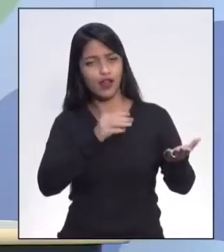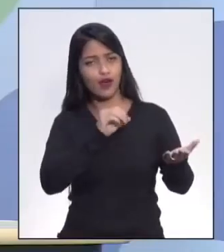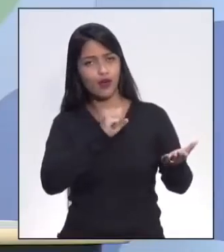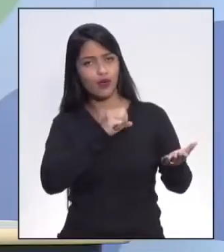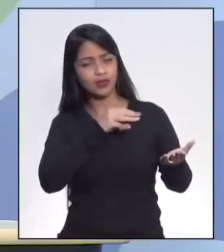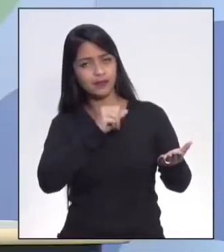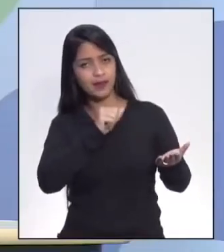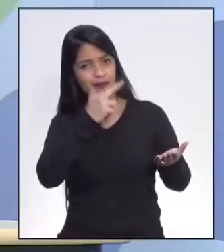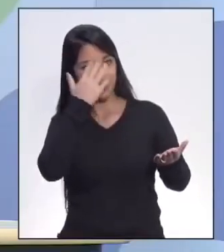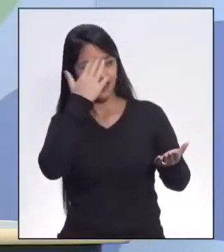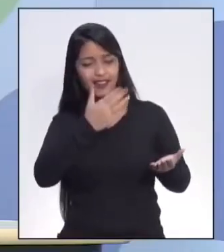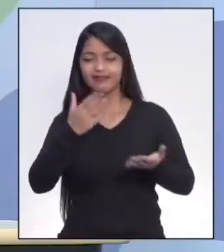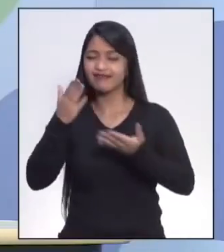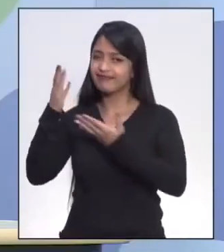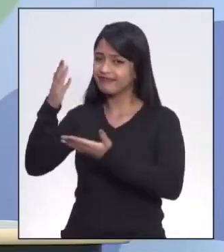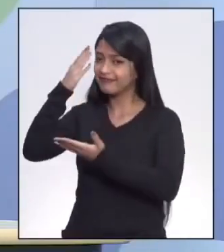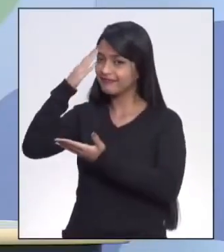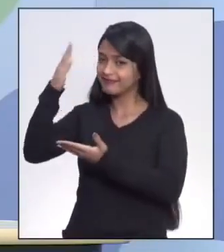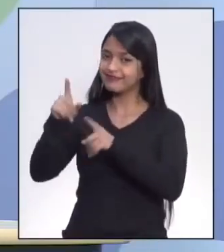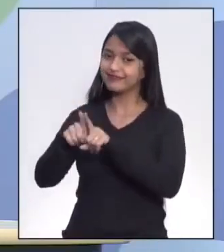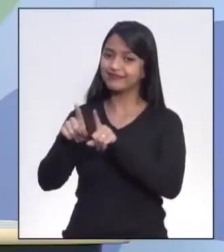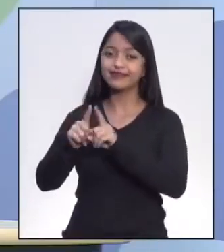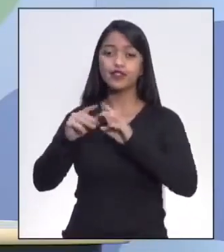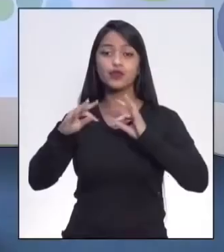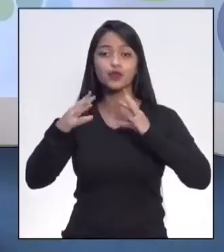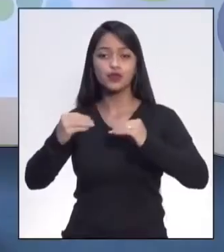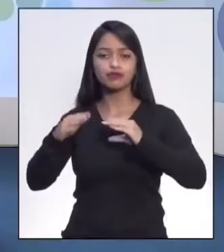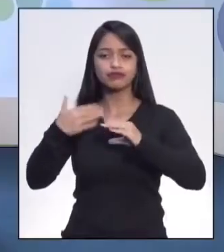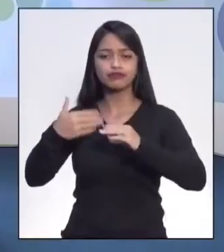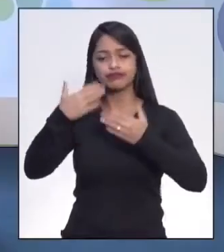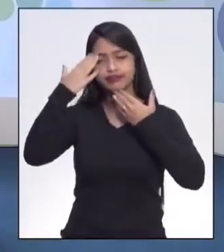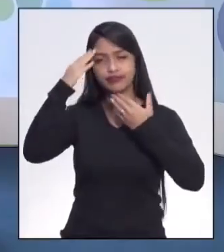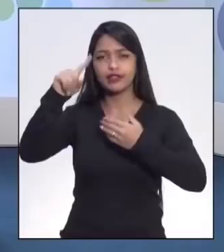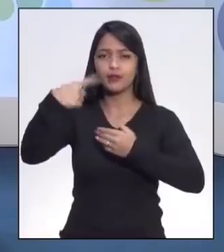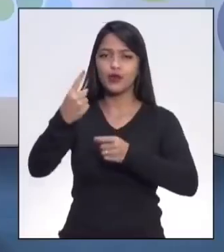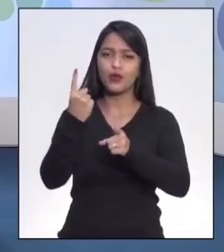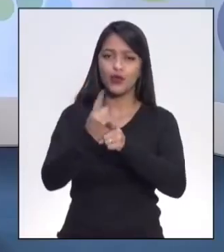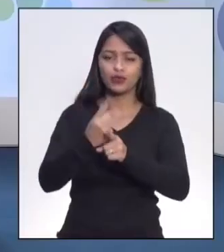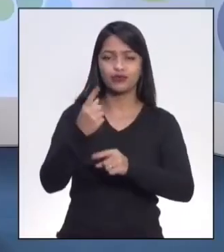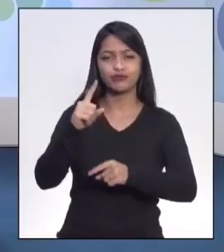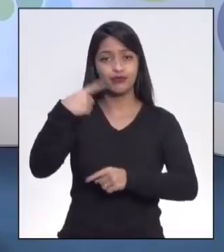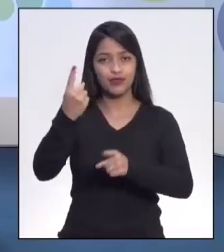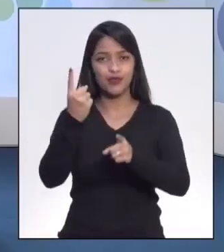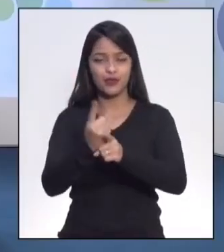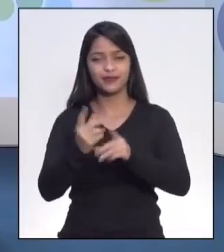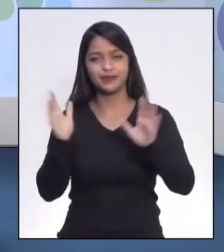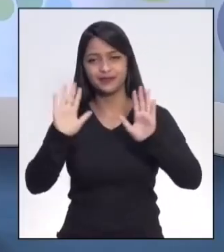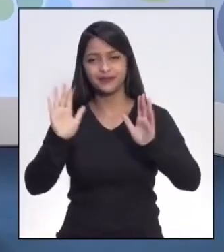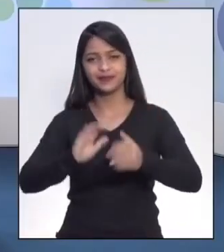valeu. Obrigado, Alessandra. Obrigado pela participação de todos. Até a próxima. Gente, até a próxima.